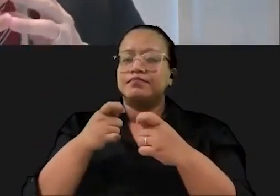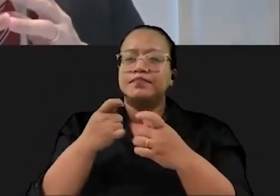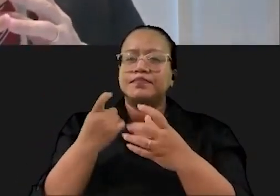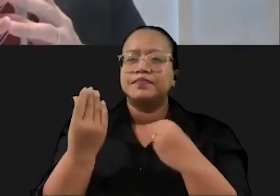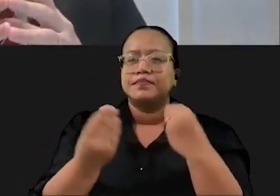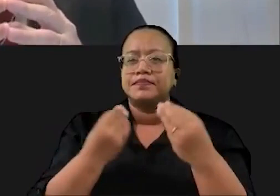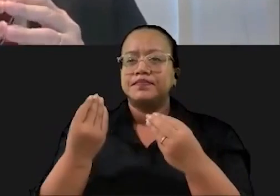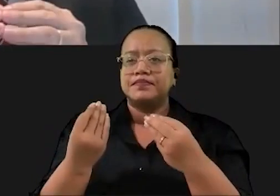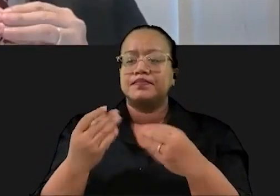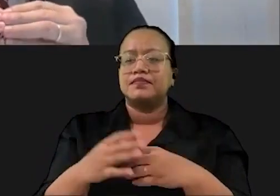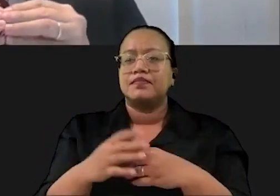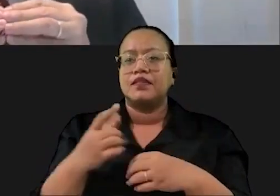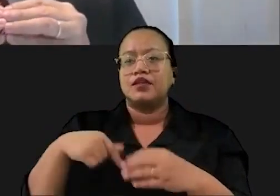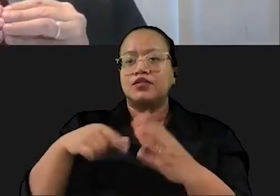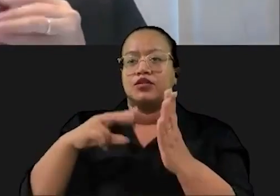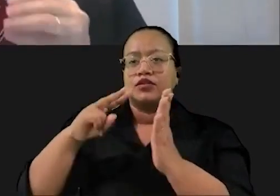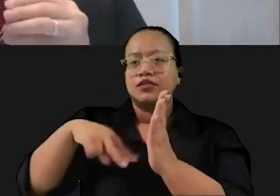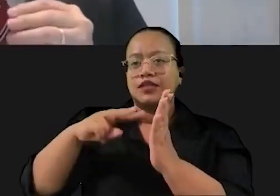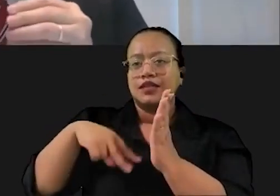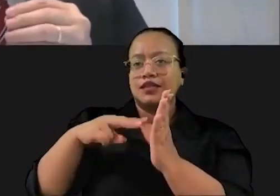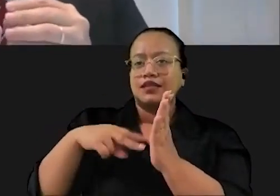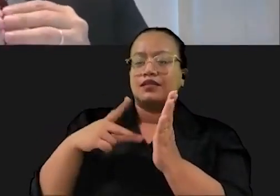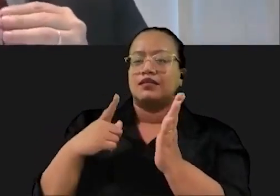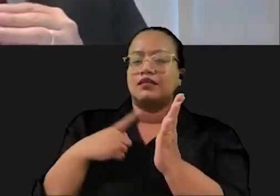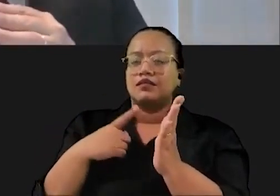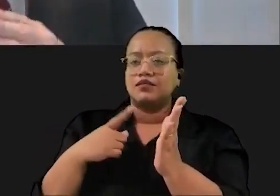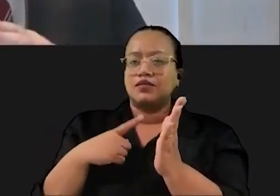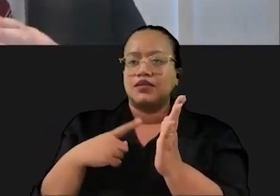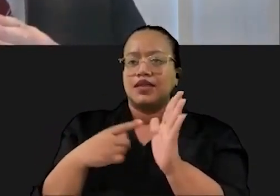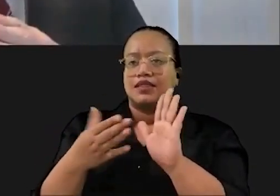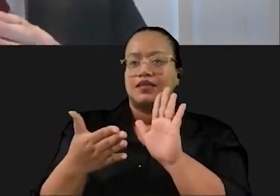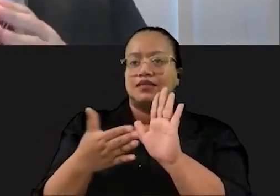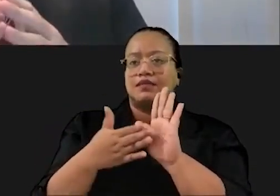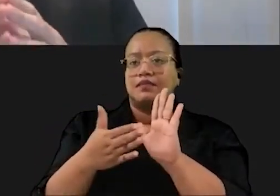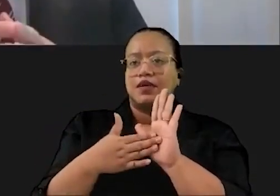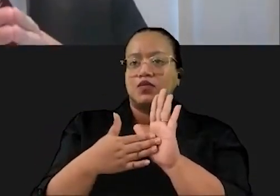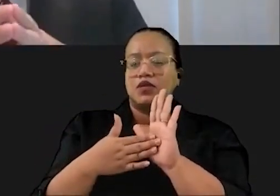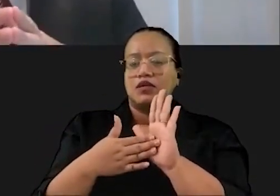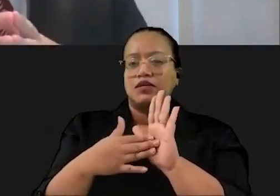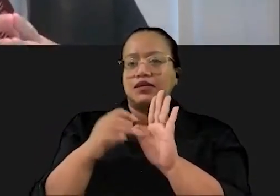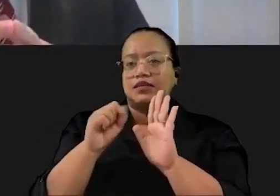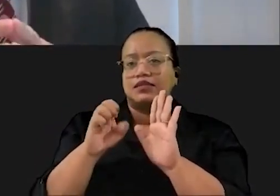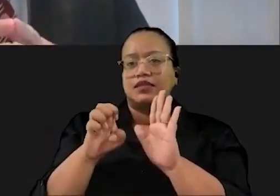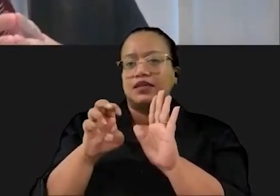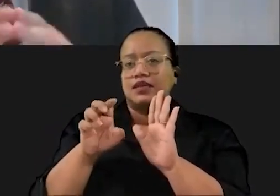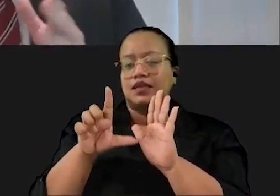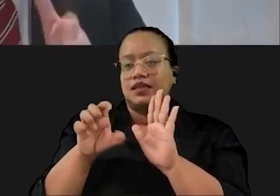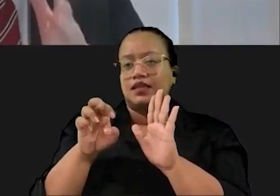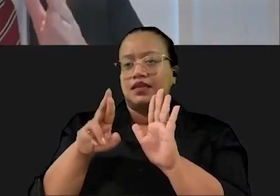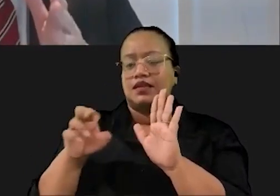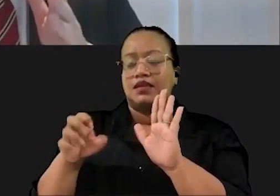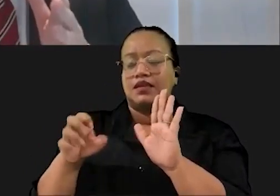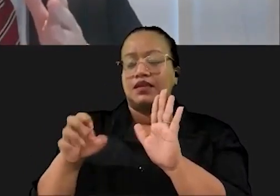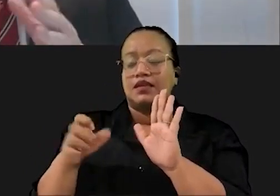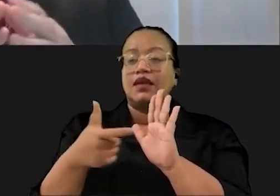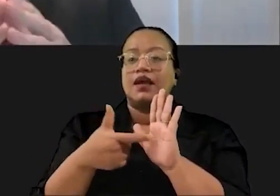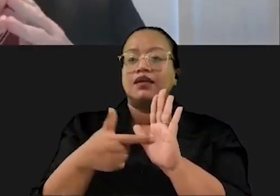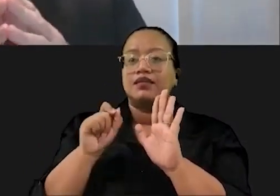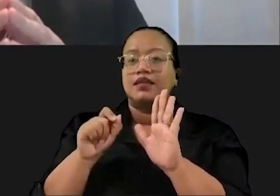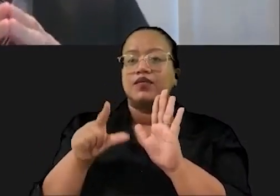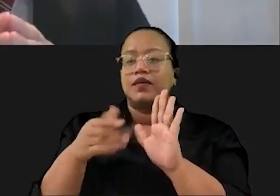dessa pauta célere, ele é inaugurado ali por um pedido do INSS, que não estava conseguindo